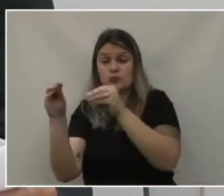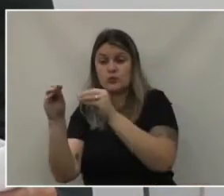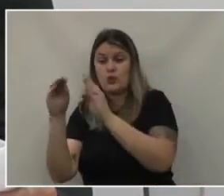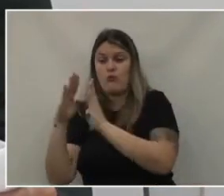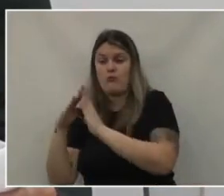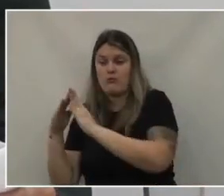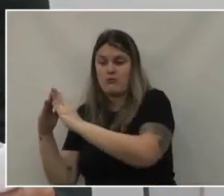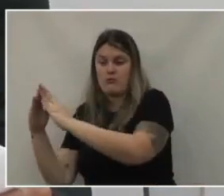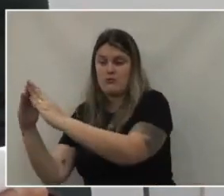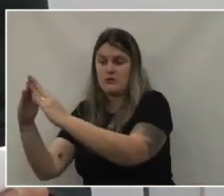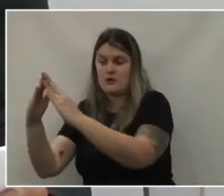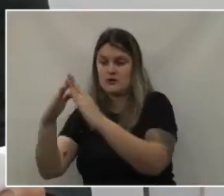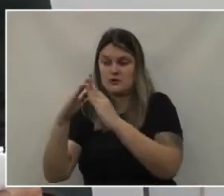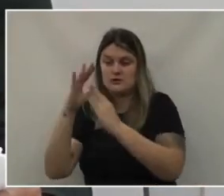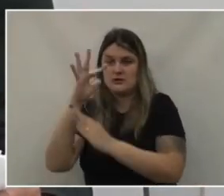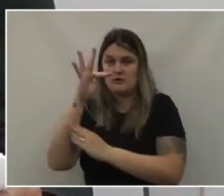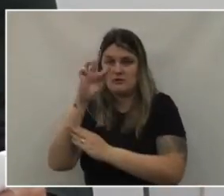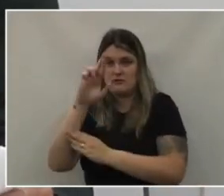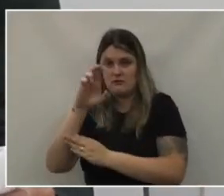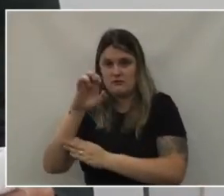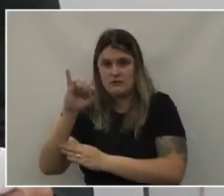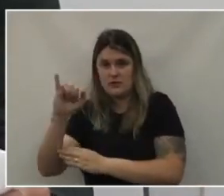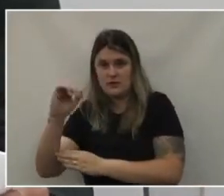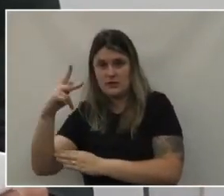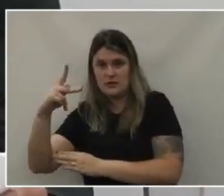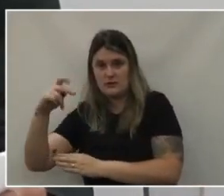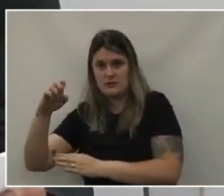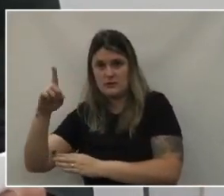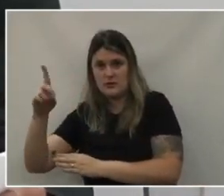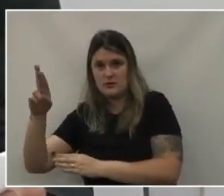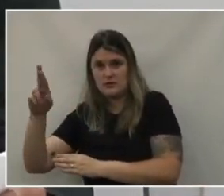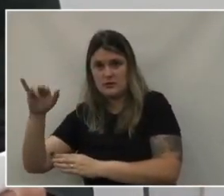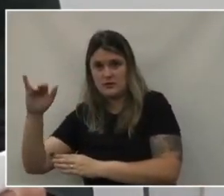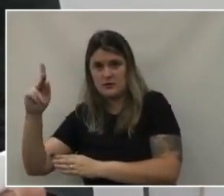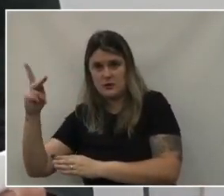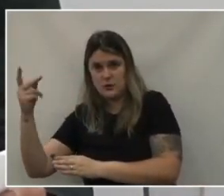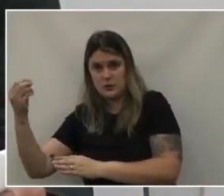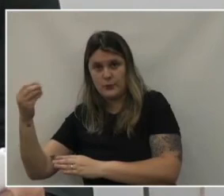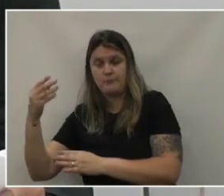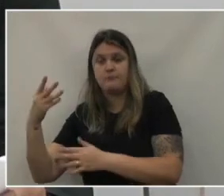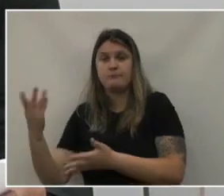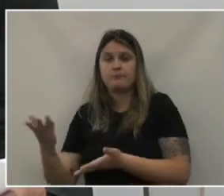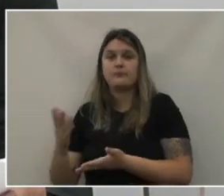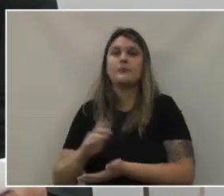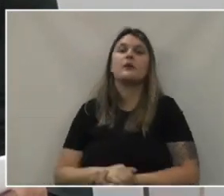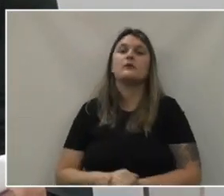foram colocadas nesse conjunto. Tivemos, por